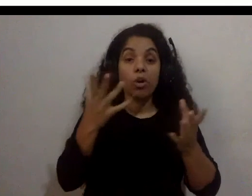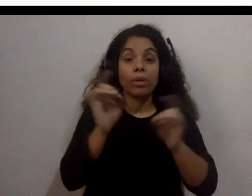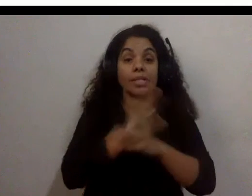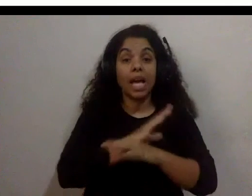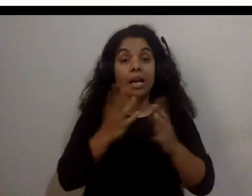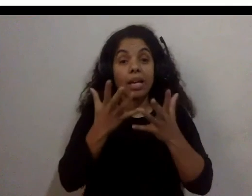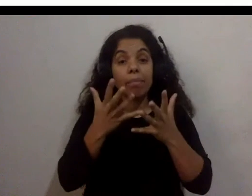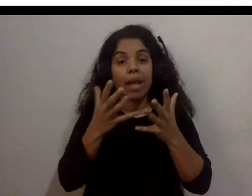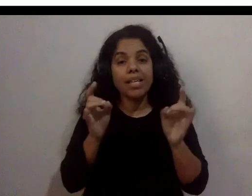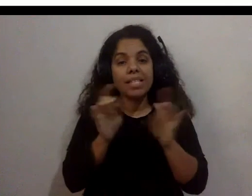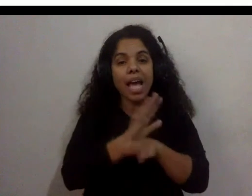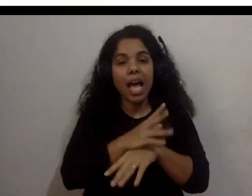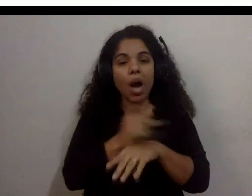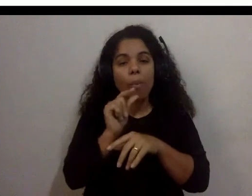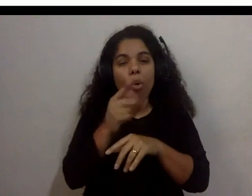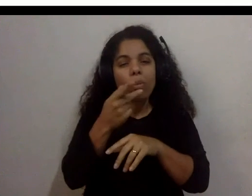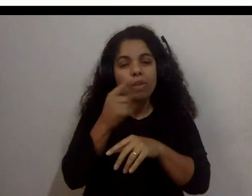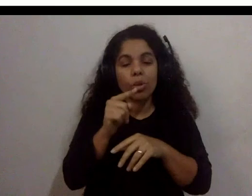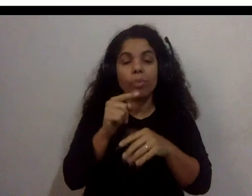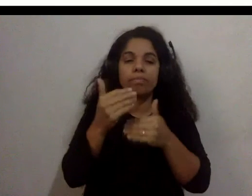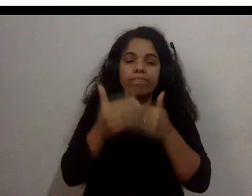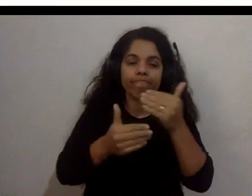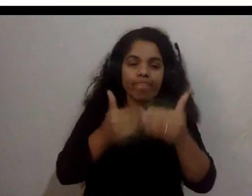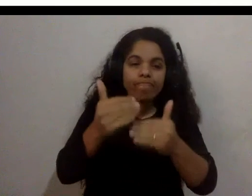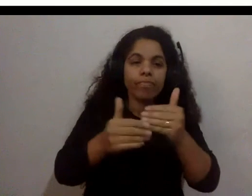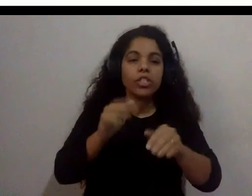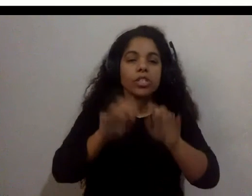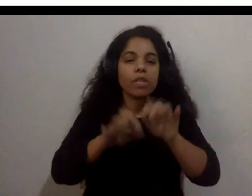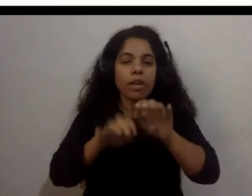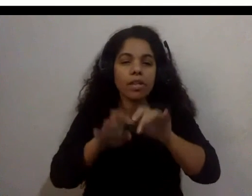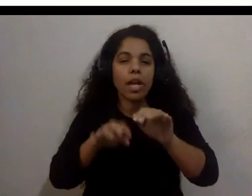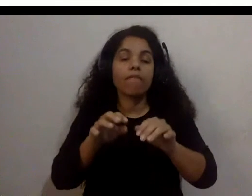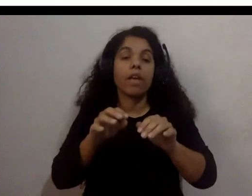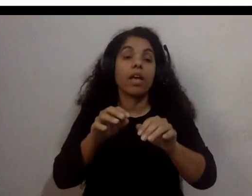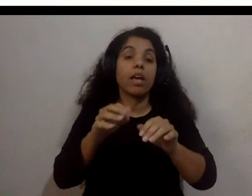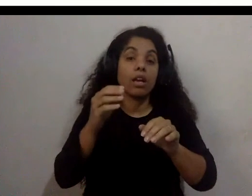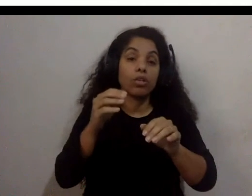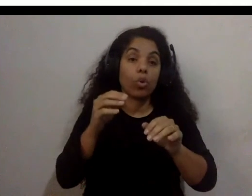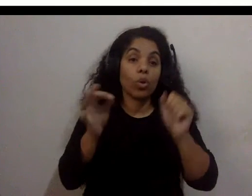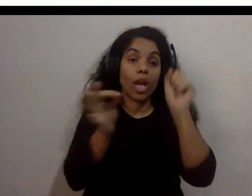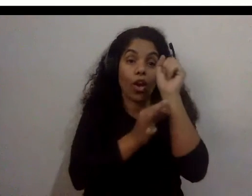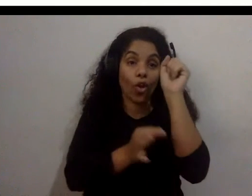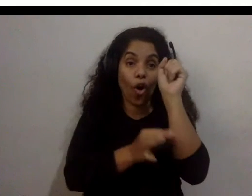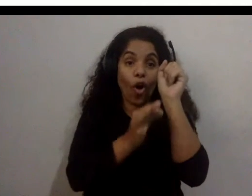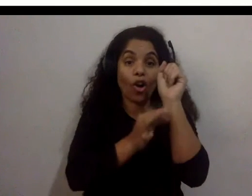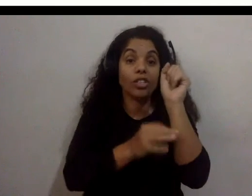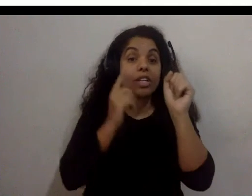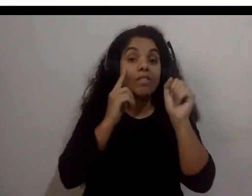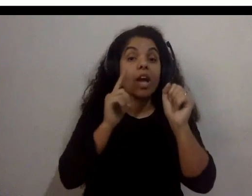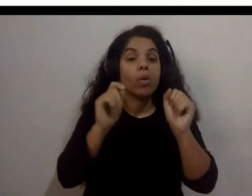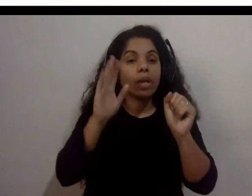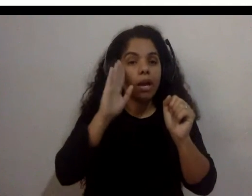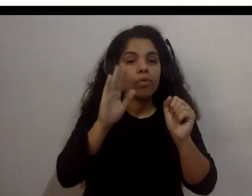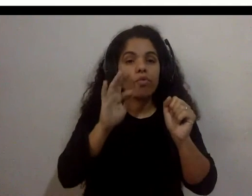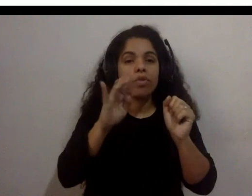encerrar um pouco para falar sobre isso, à medida que a gente vai escrevendo esse código, a gente vai entendendo que os fundamentos que a gente vai